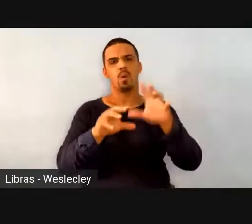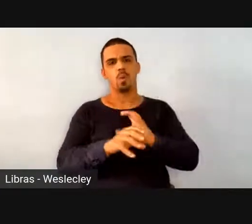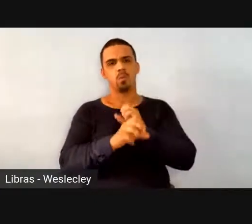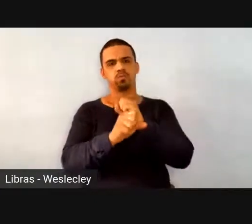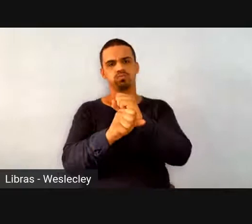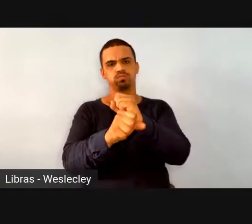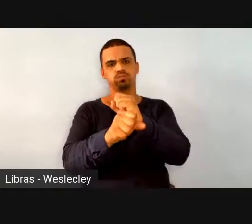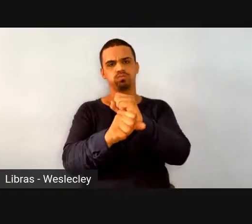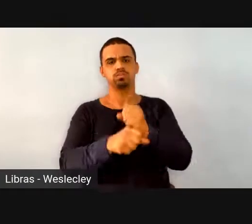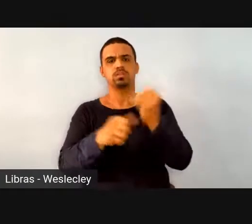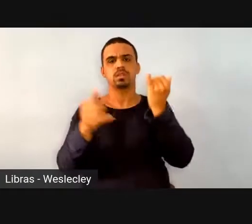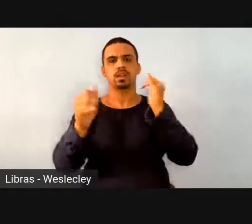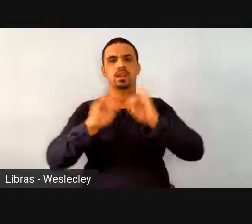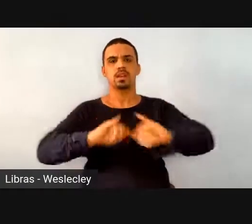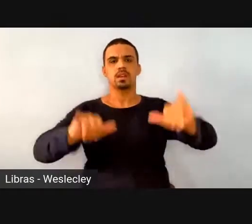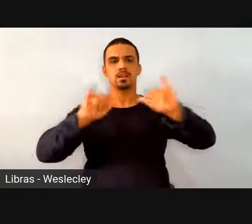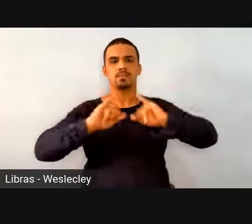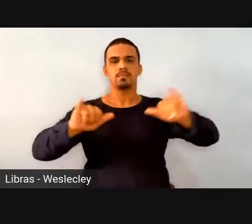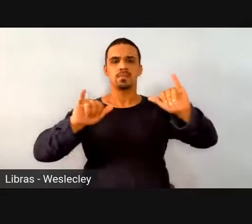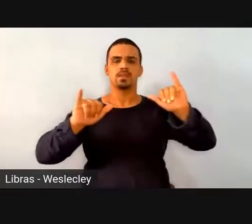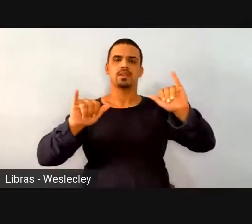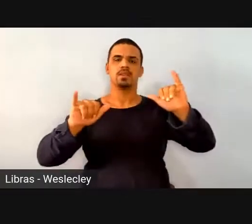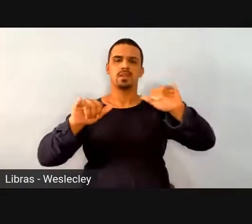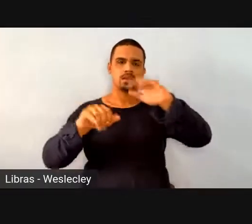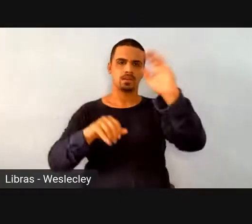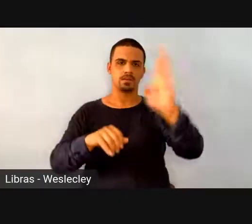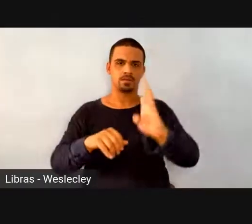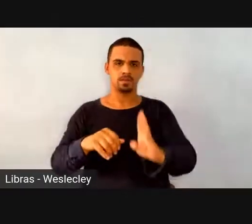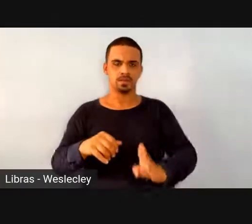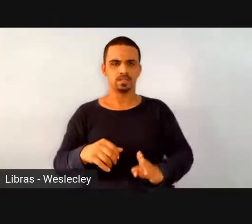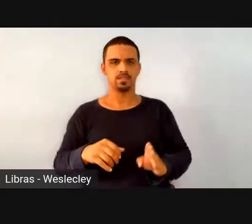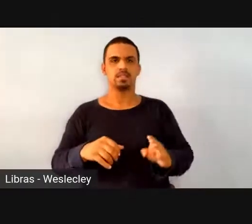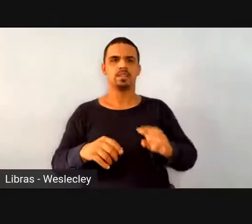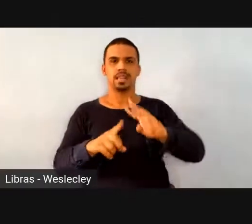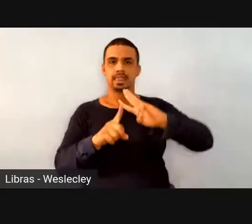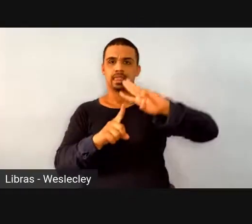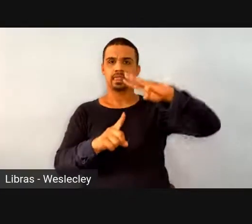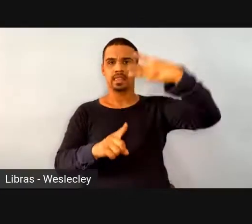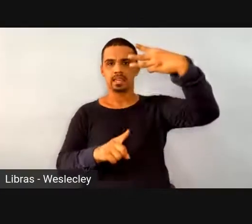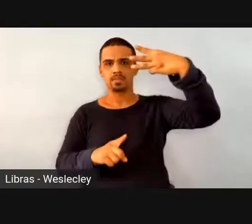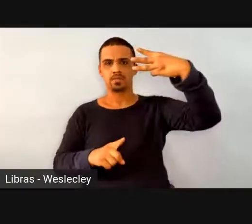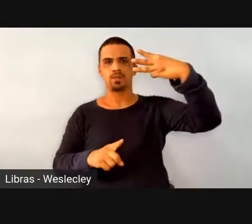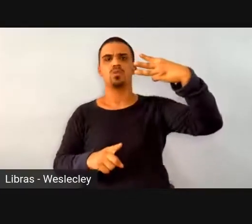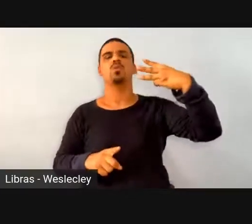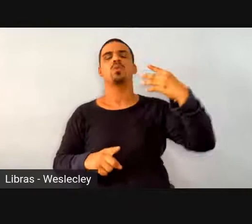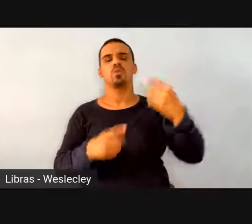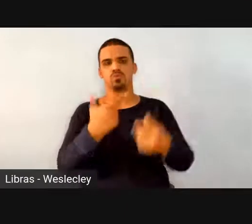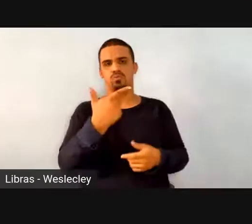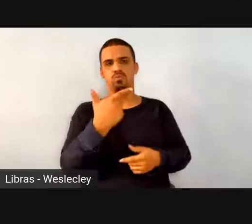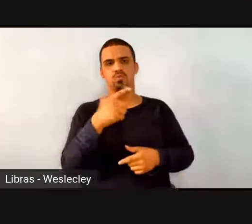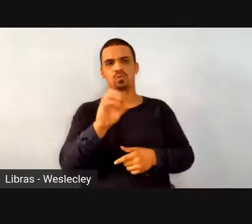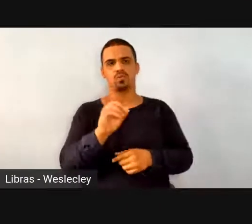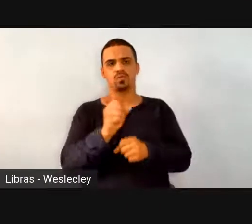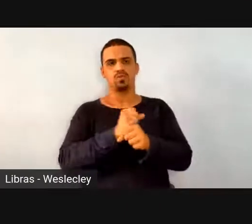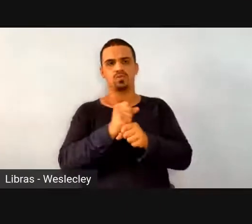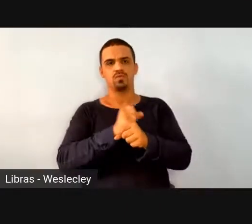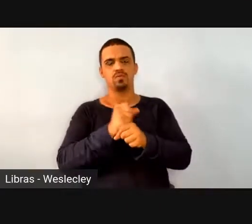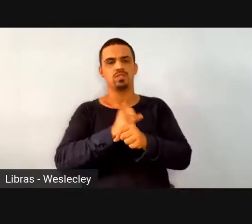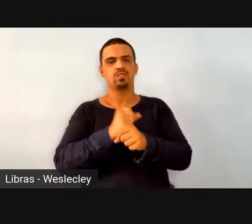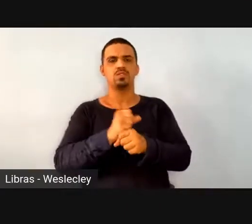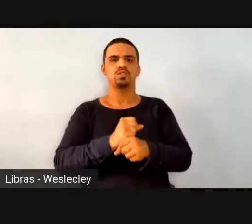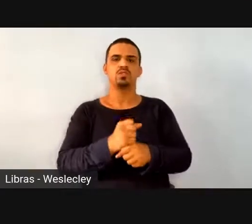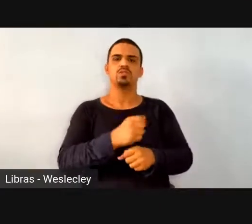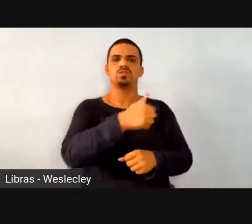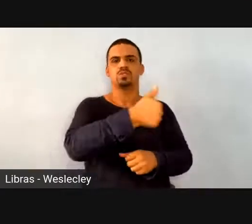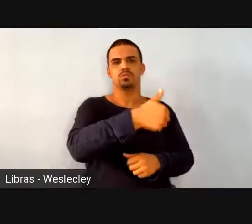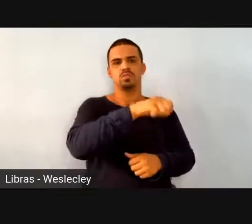campanhas brasileiras praticamente quintuplicou aí nesses 20 anos, de 94 a